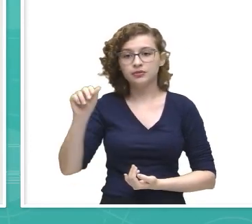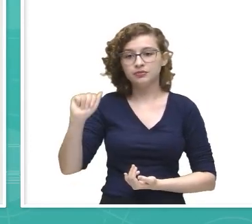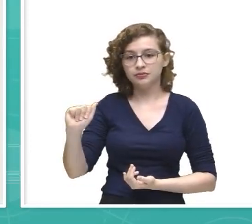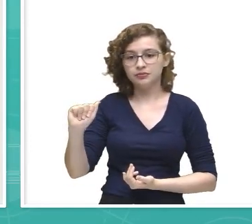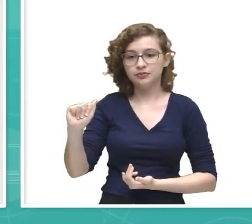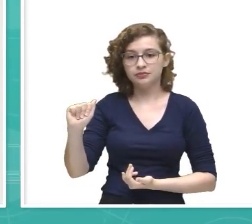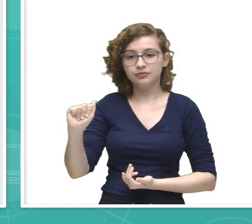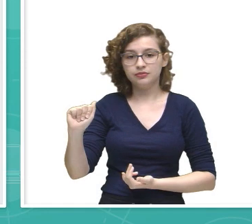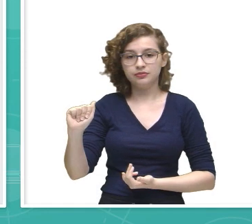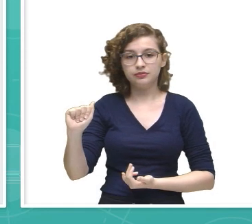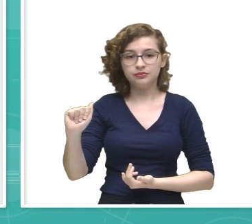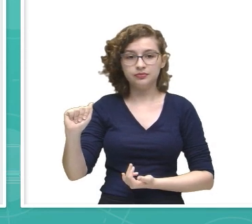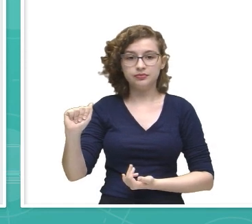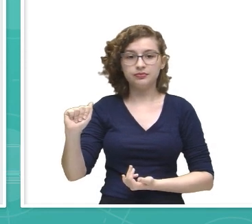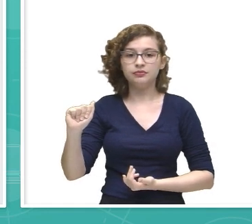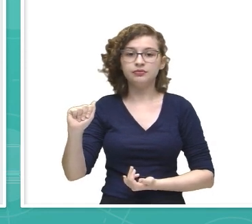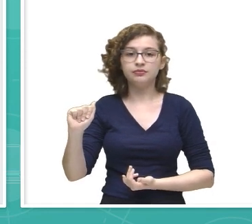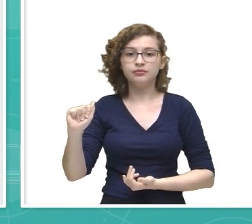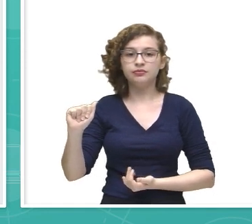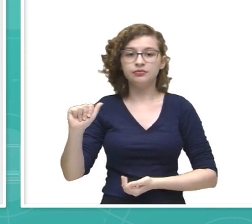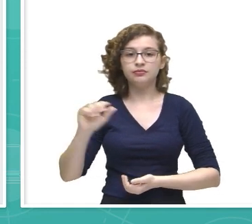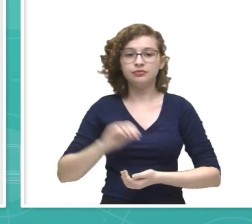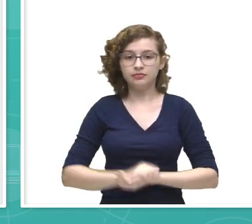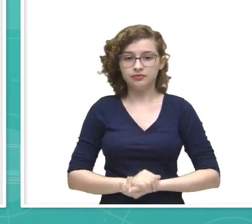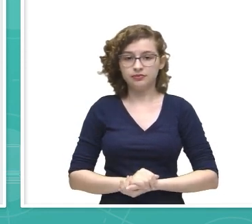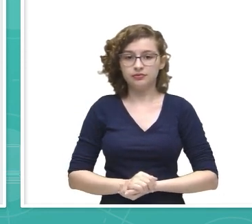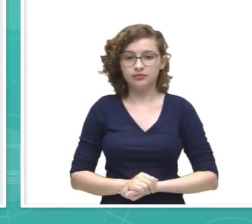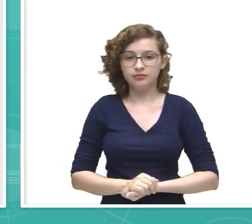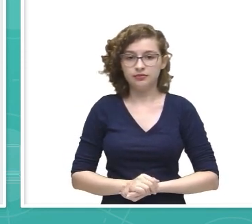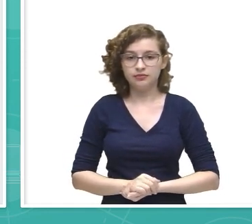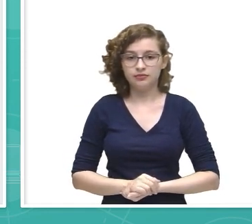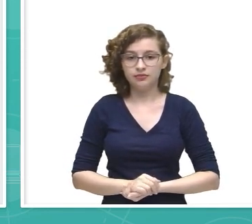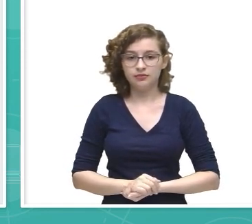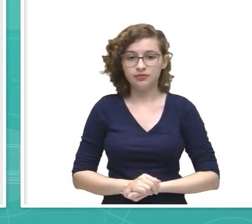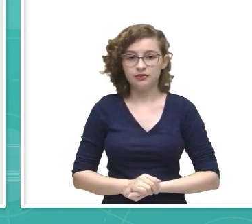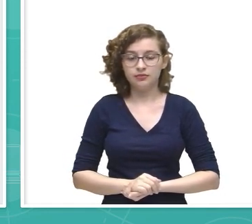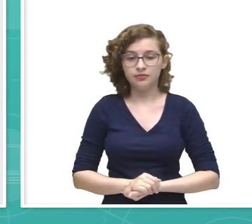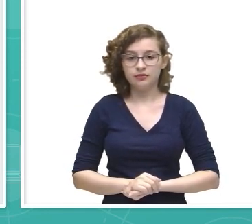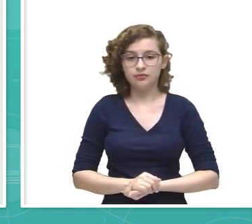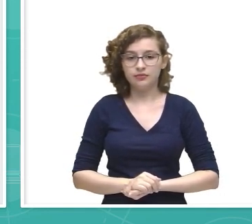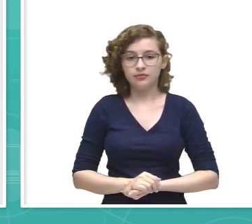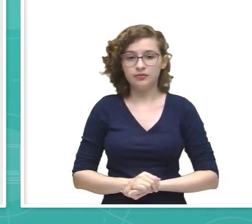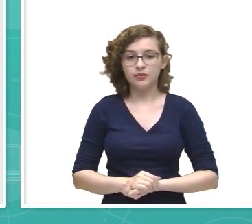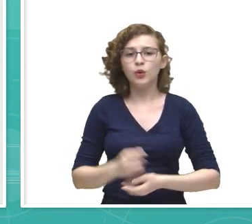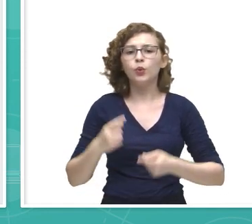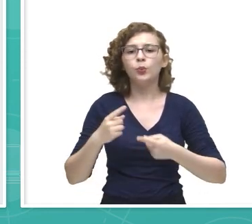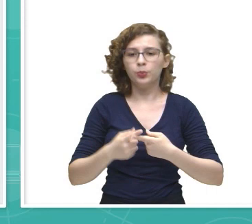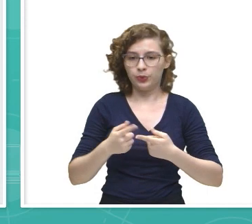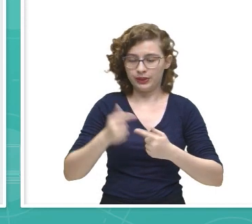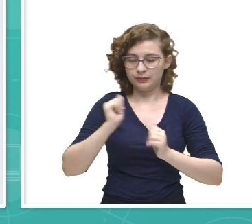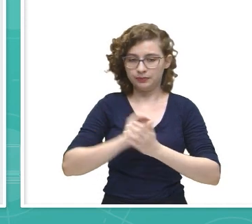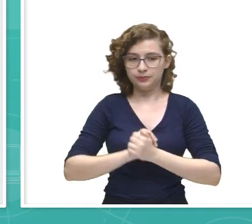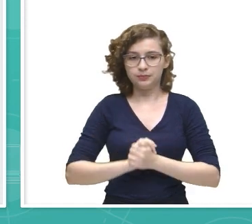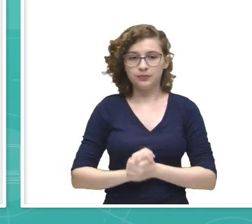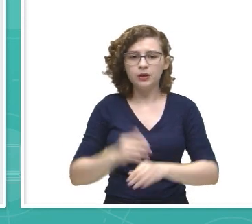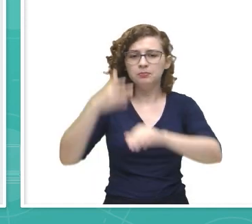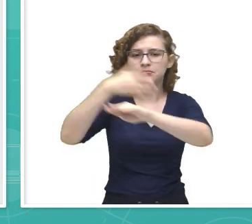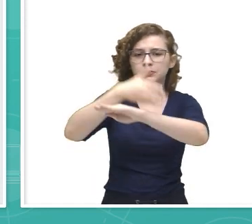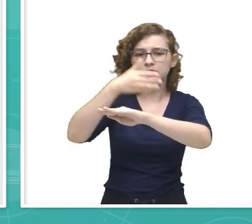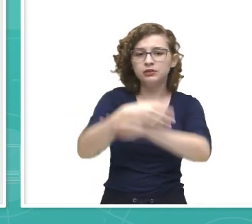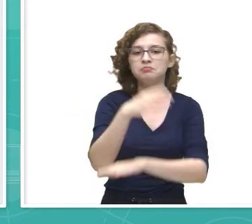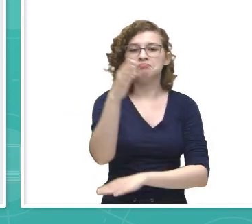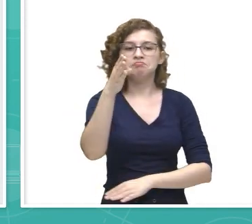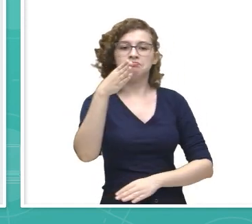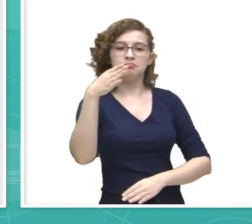Gabarito. Resposta correta, opção A. Basicamente se dava por quê, gente? As entradas e as